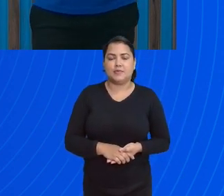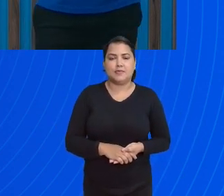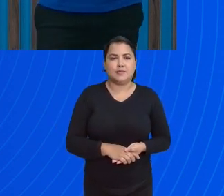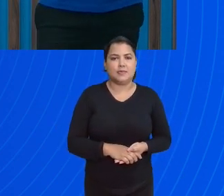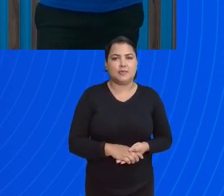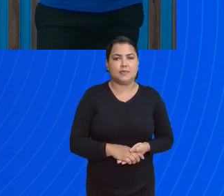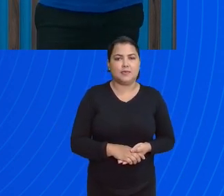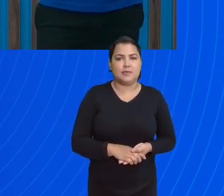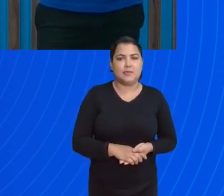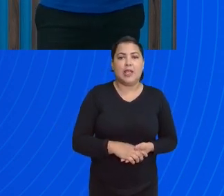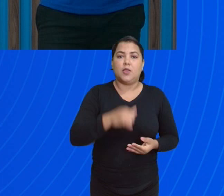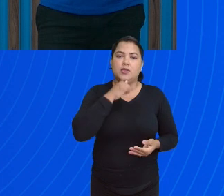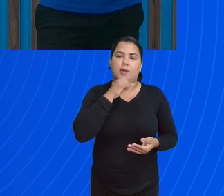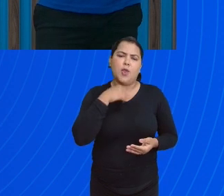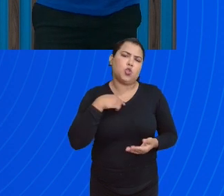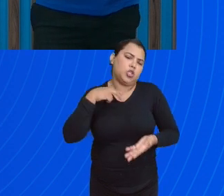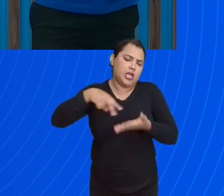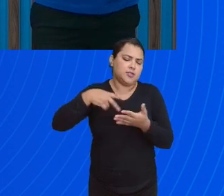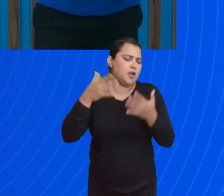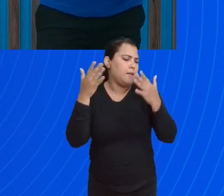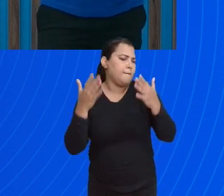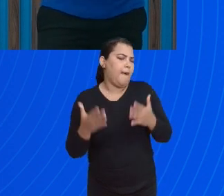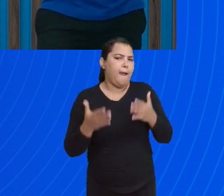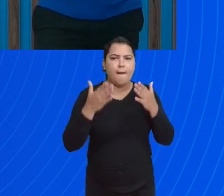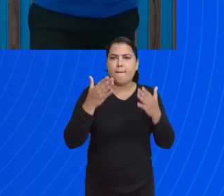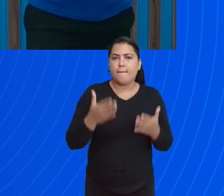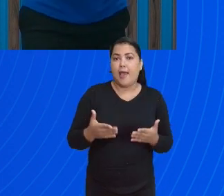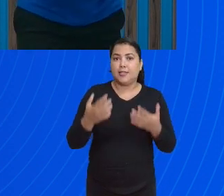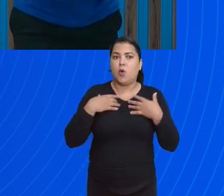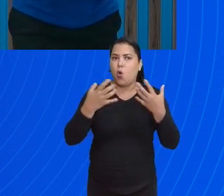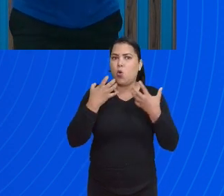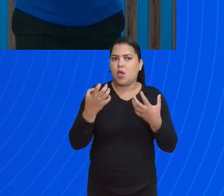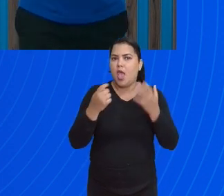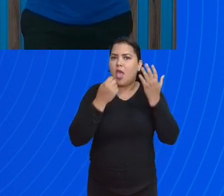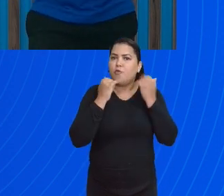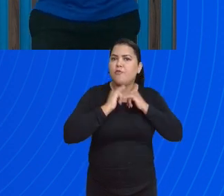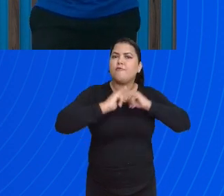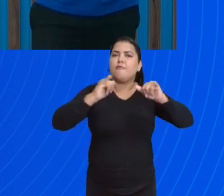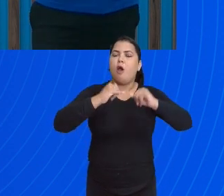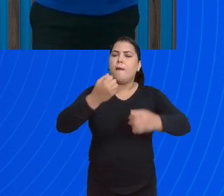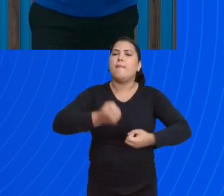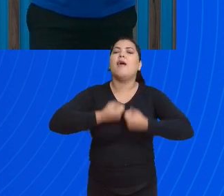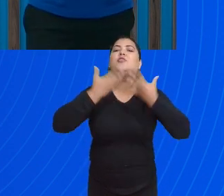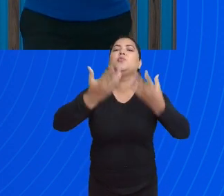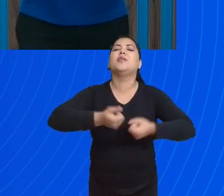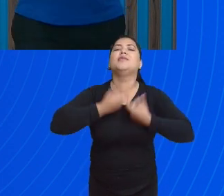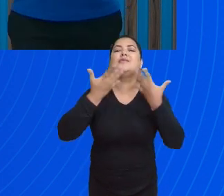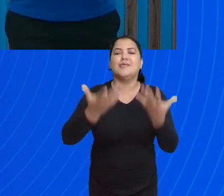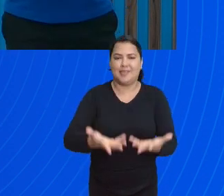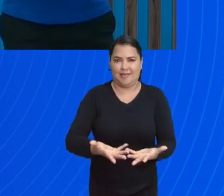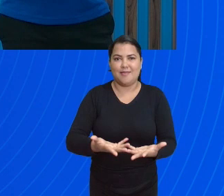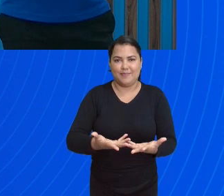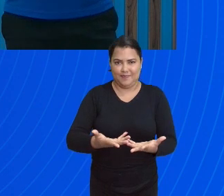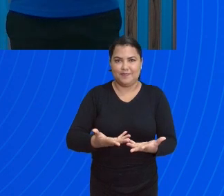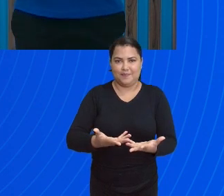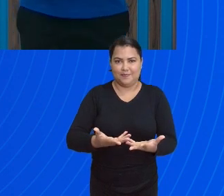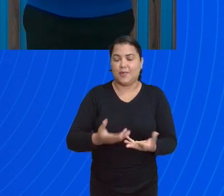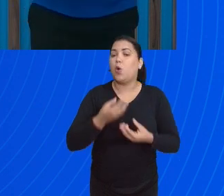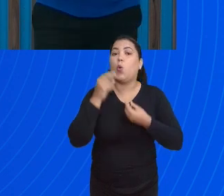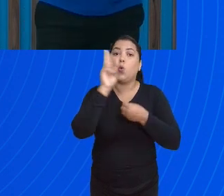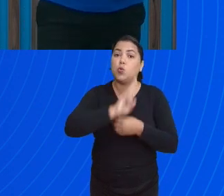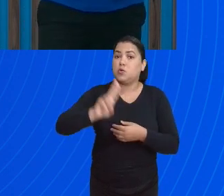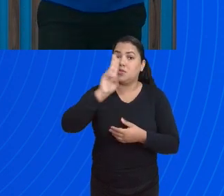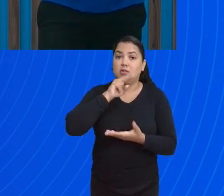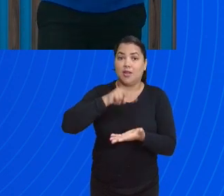lançando a braba no passinho, eu estou querendo passar alguma coisa, querendo expressar através